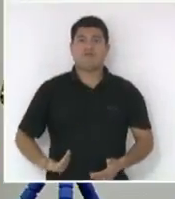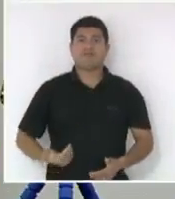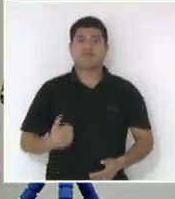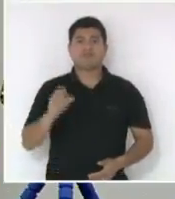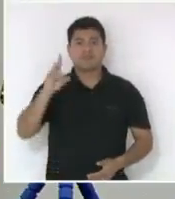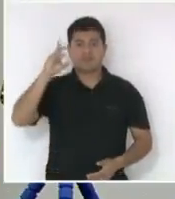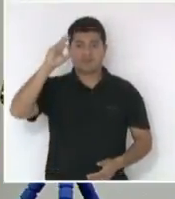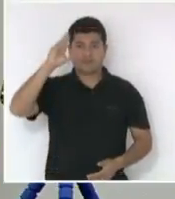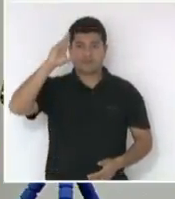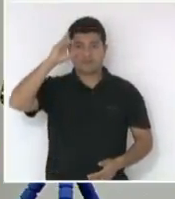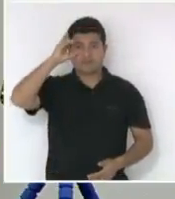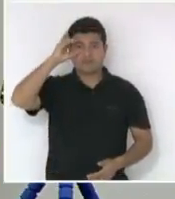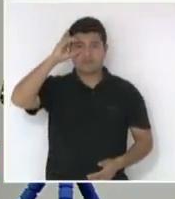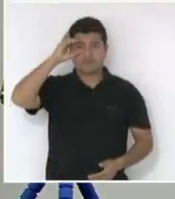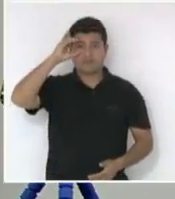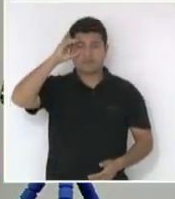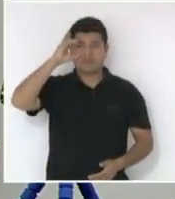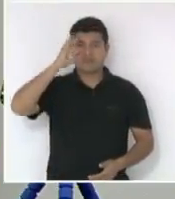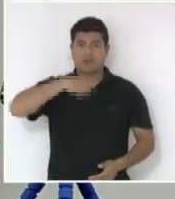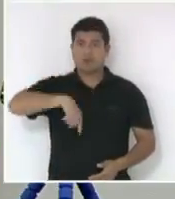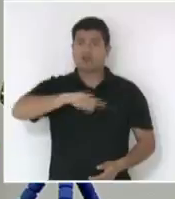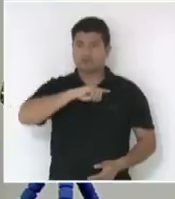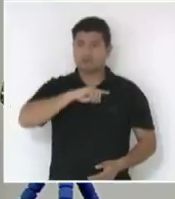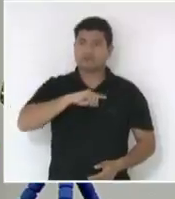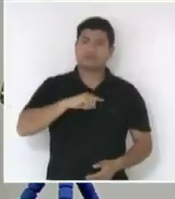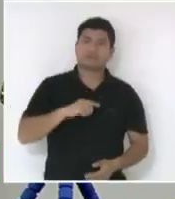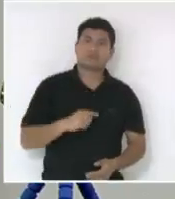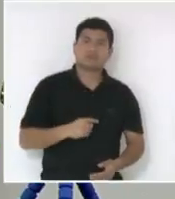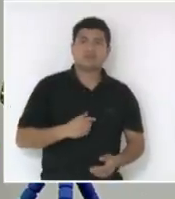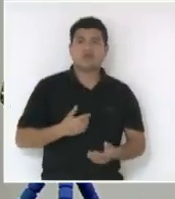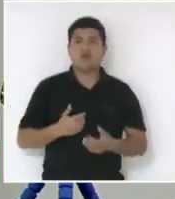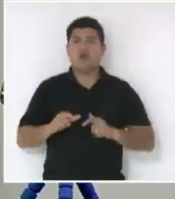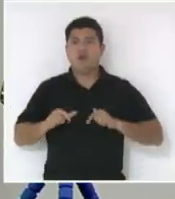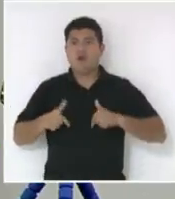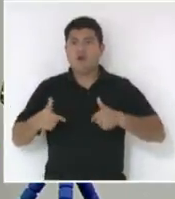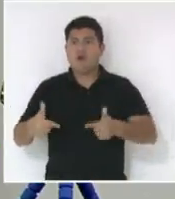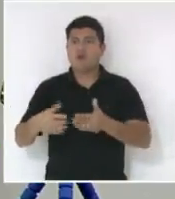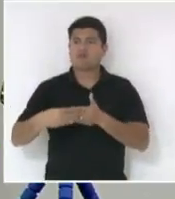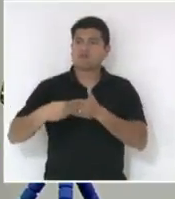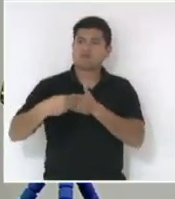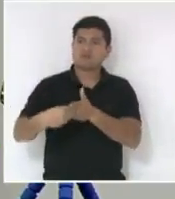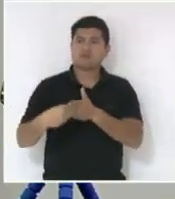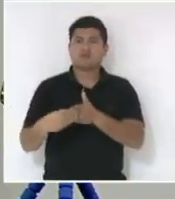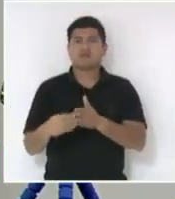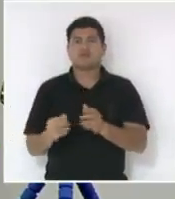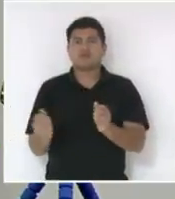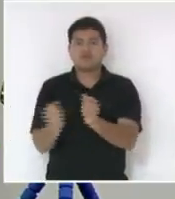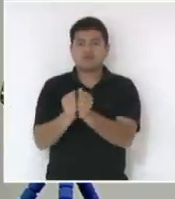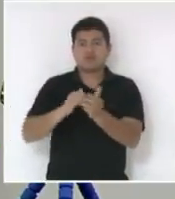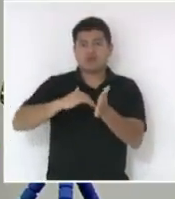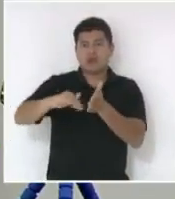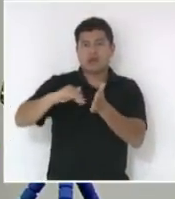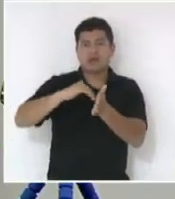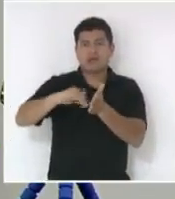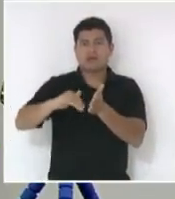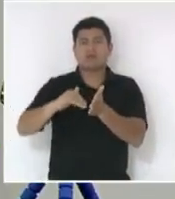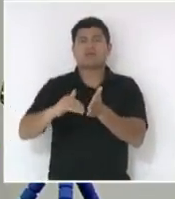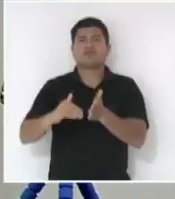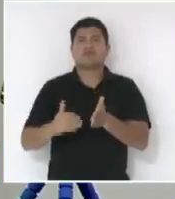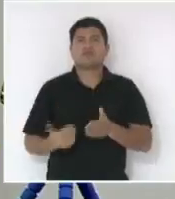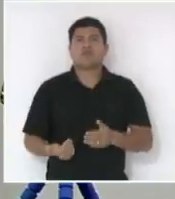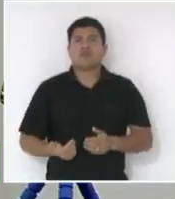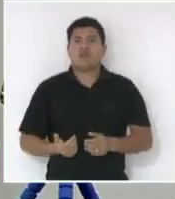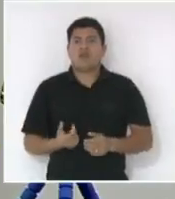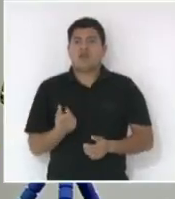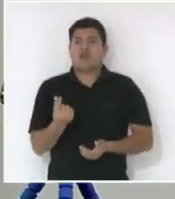Raimundo Colombo, nós tomamos a iniciativa frente à Secretaria de bancar com